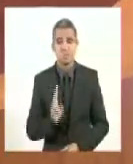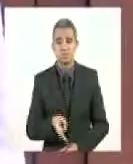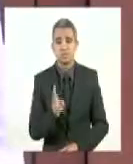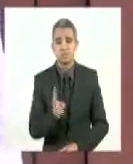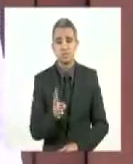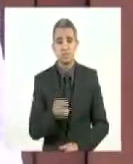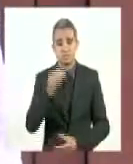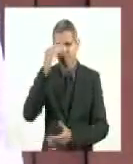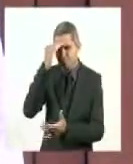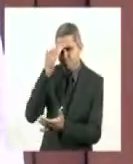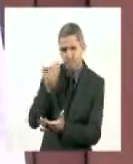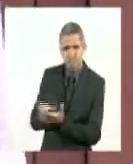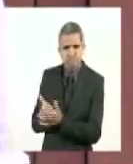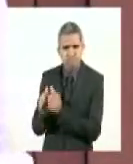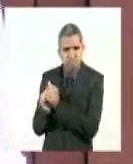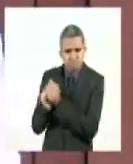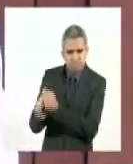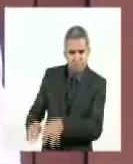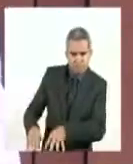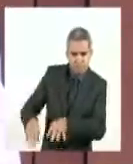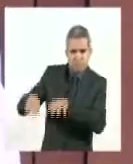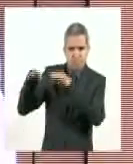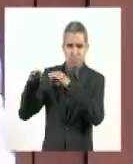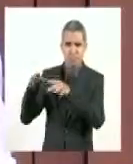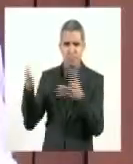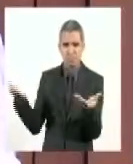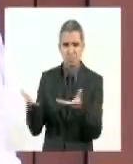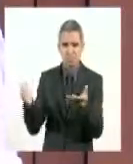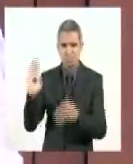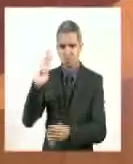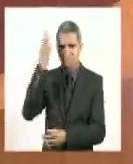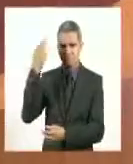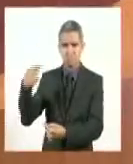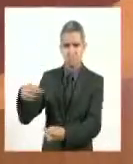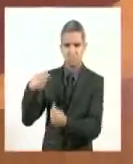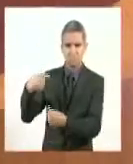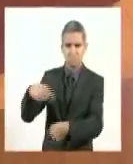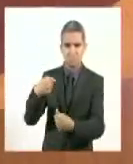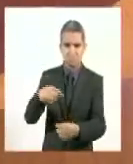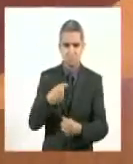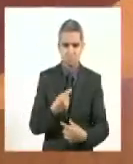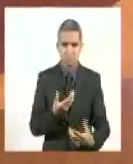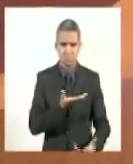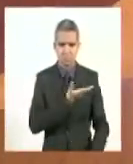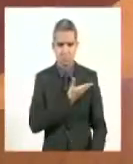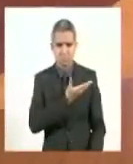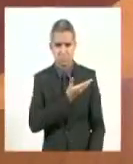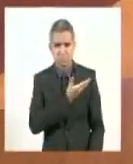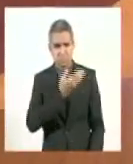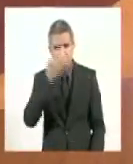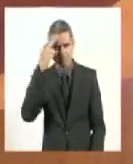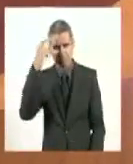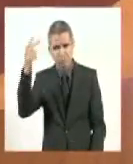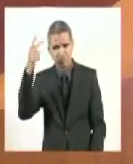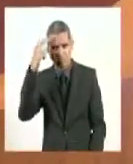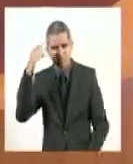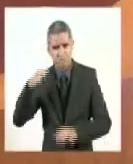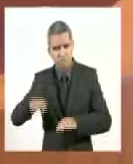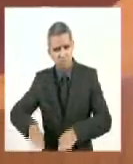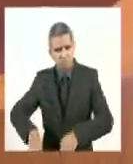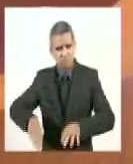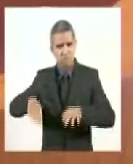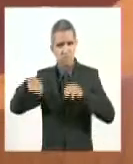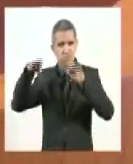a consideração. Amigos de vida, amigos de histórias. E são por eles a quem